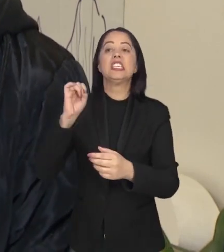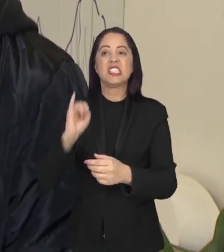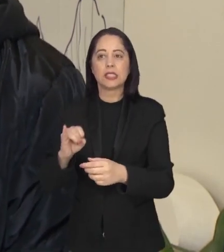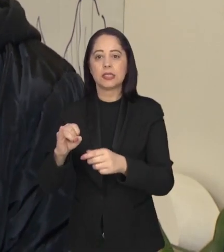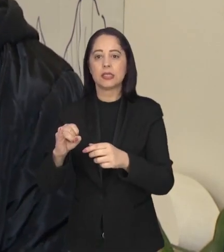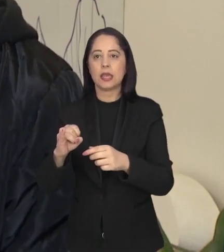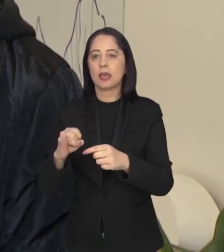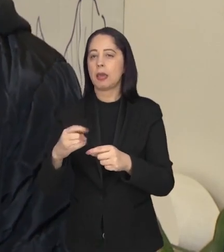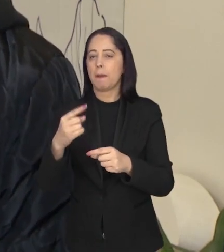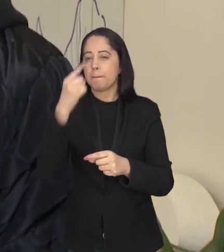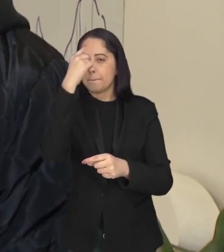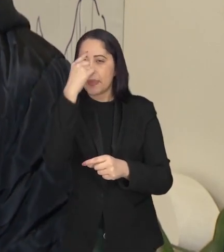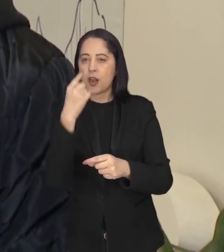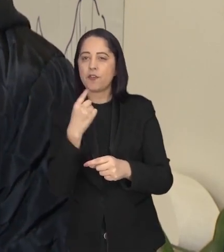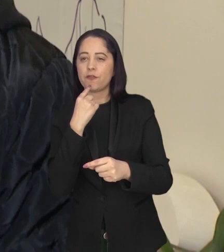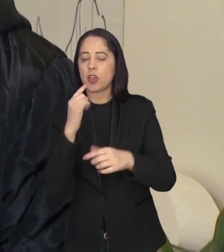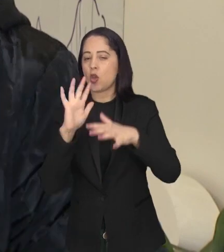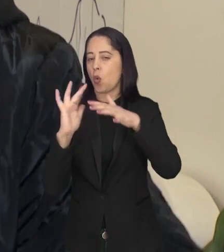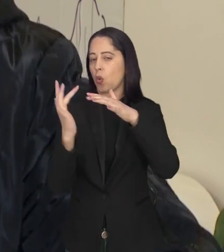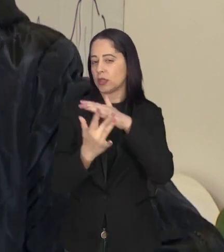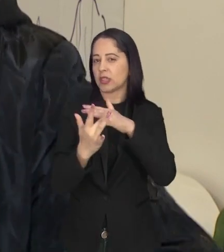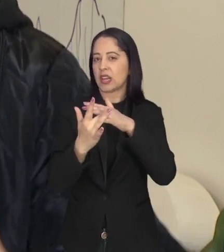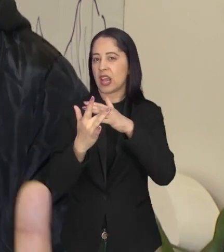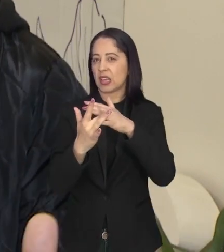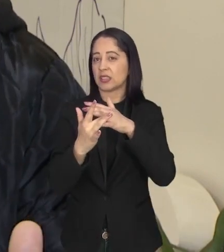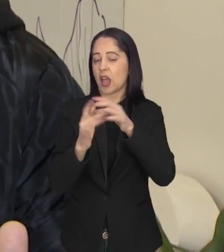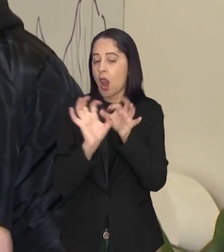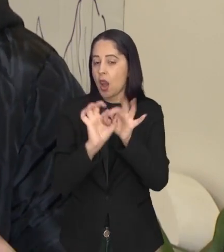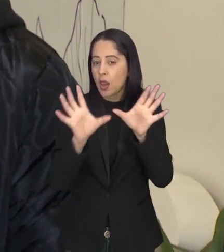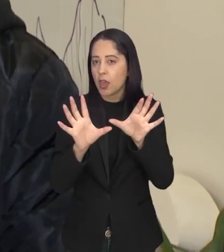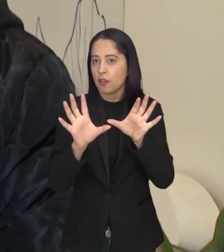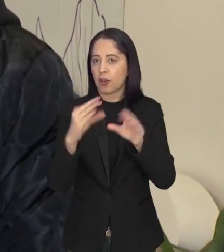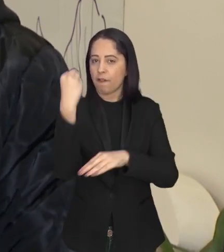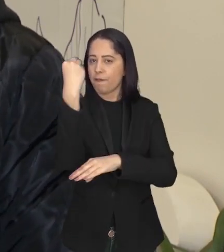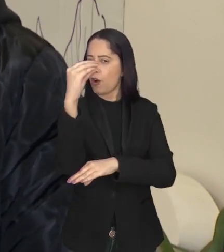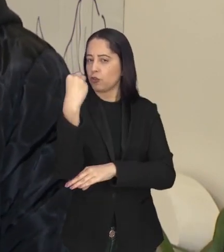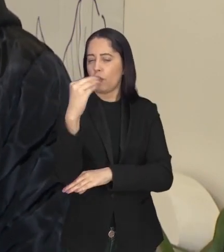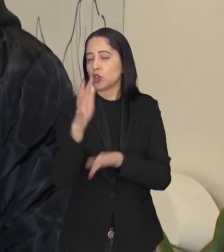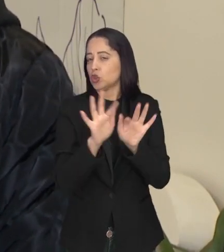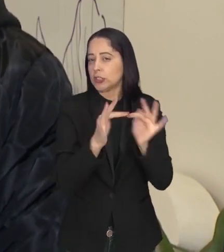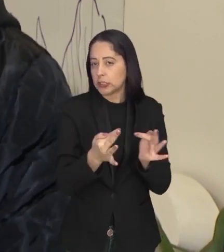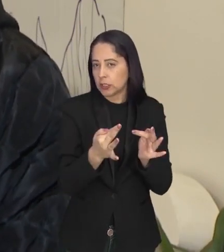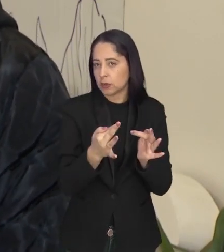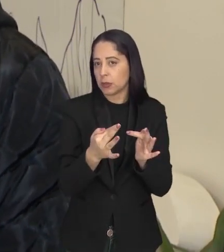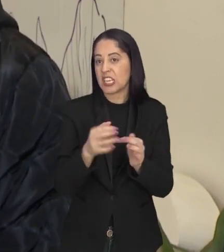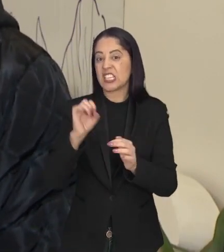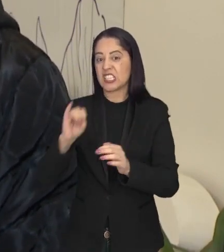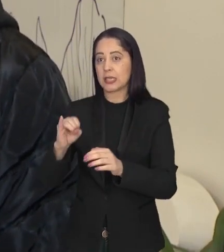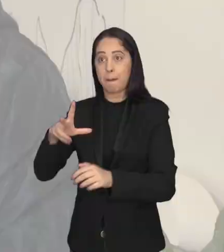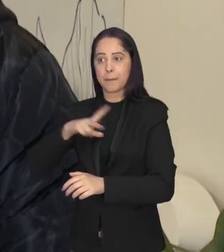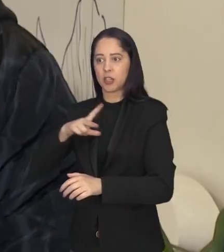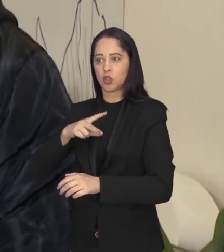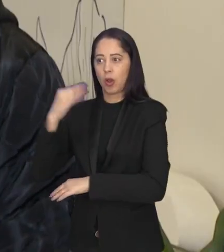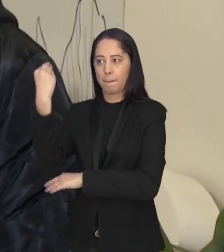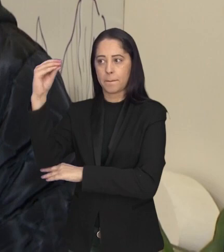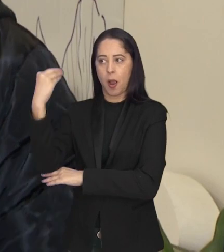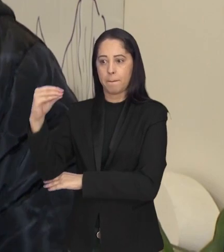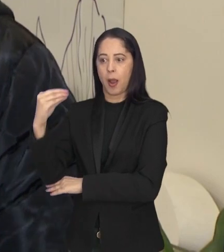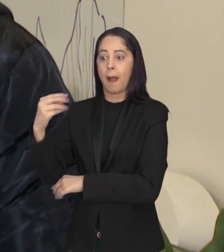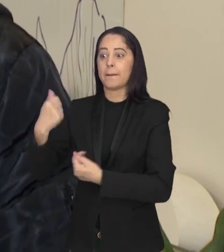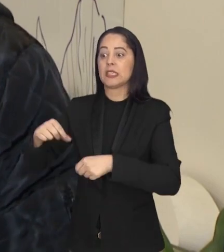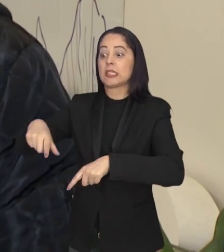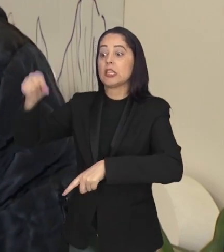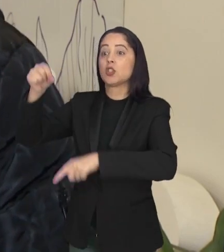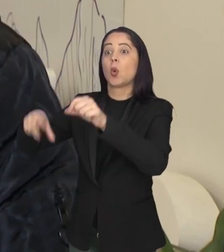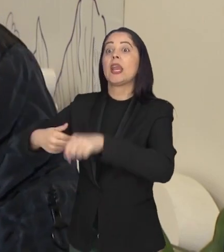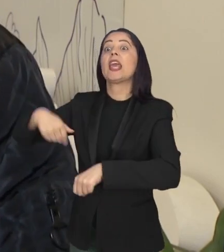público adiciona mais pessoas e posto informação genérica. Então, essa é uma grande dica que as pessoas podem seguir. Uma outra é